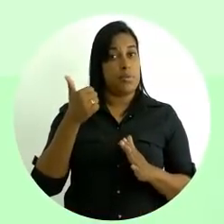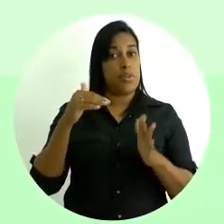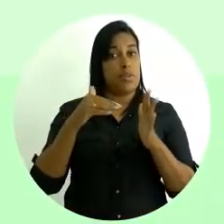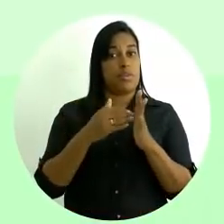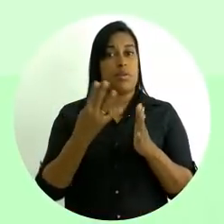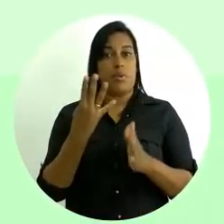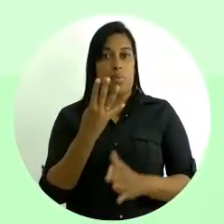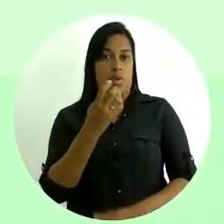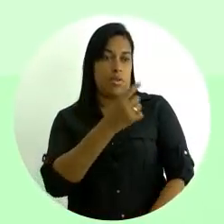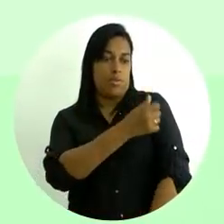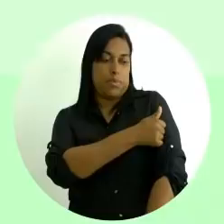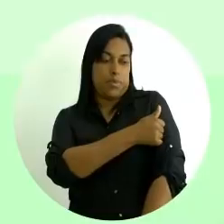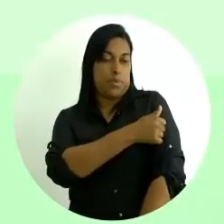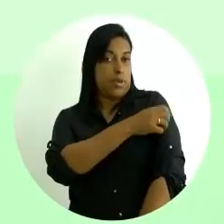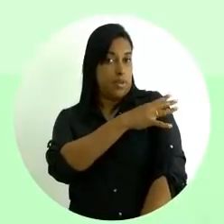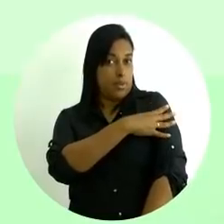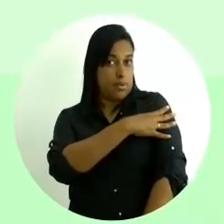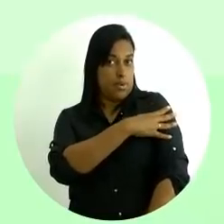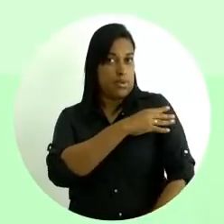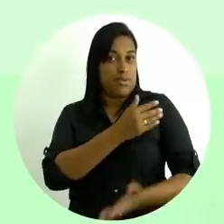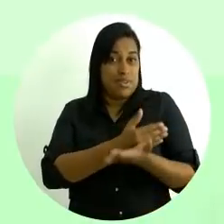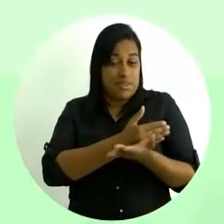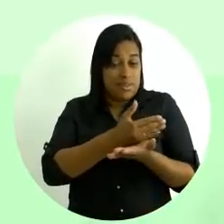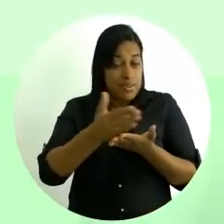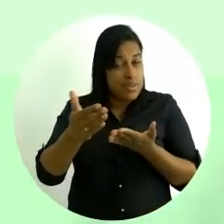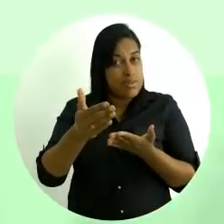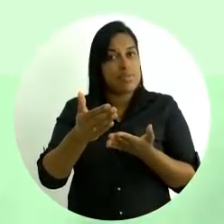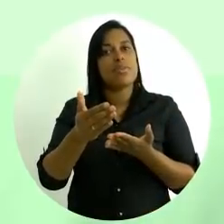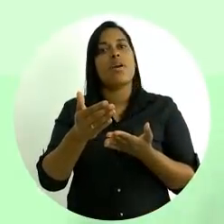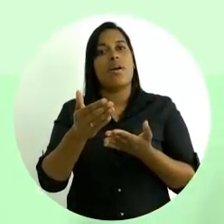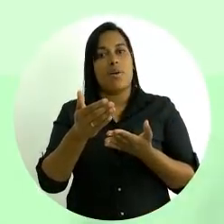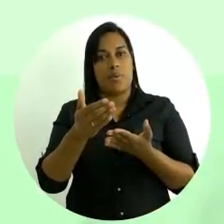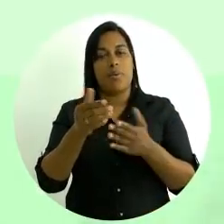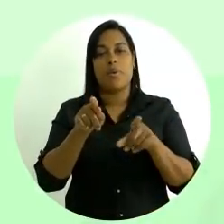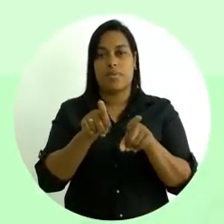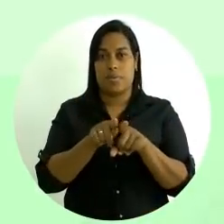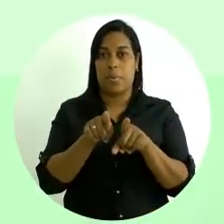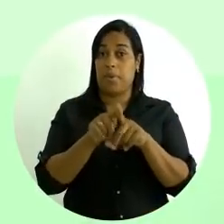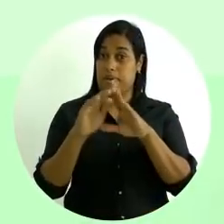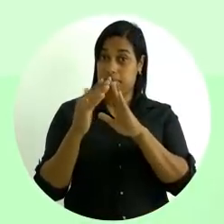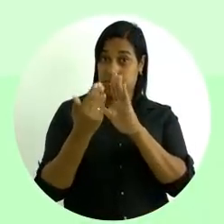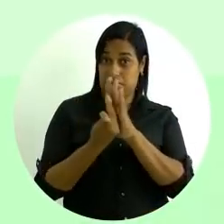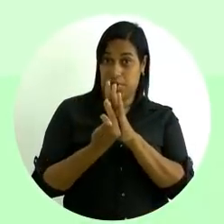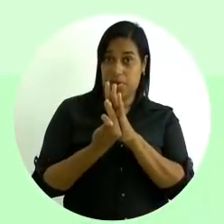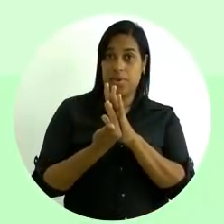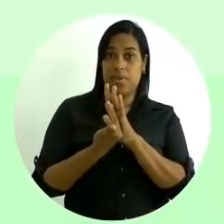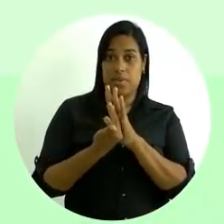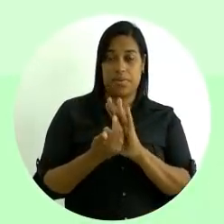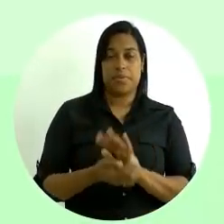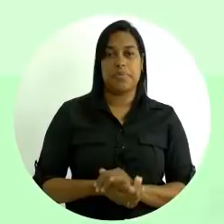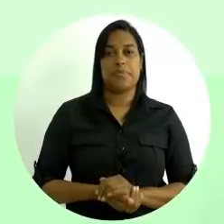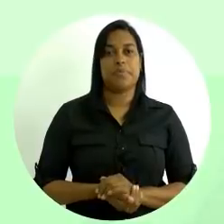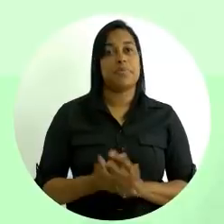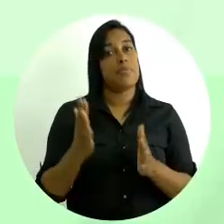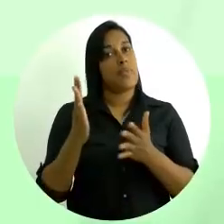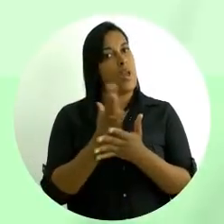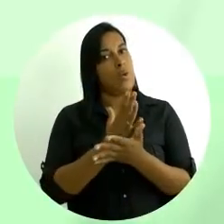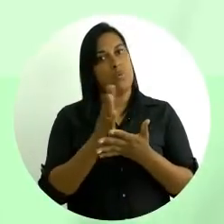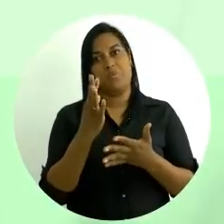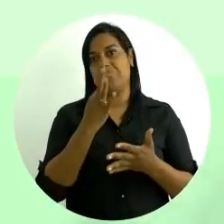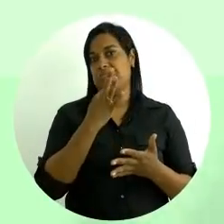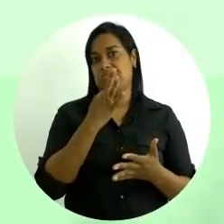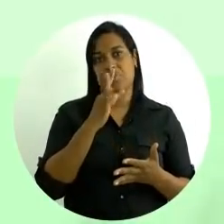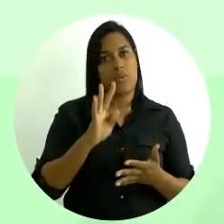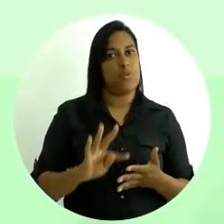1ª a 4ª série, que é chamado anos iniciais do ensino fundamental, tá? Para alguns